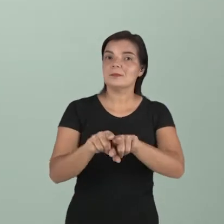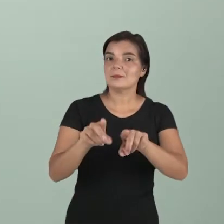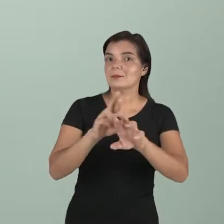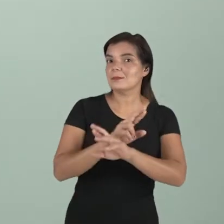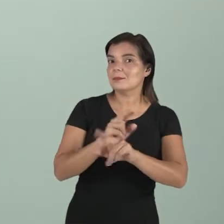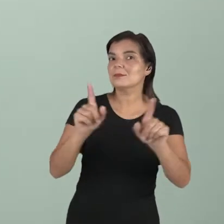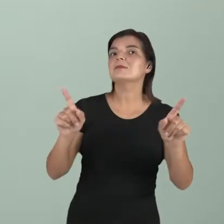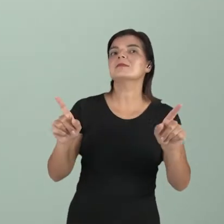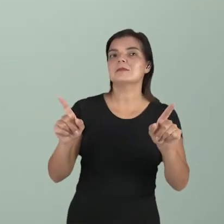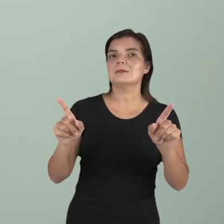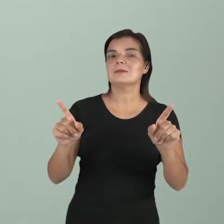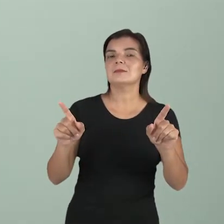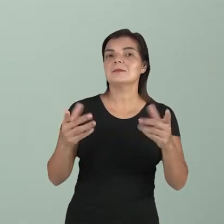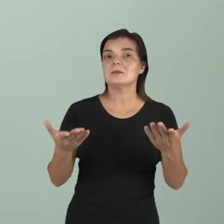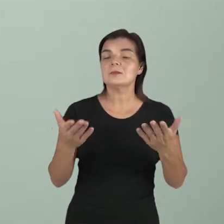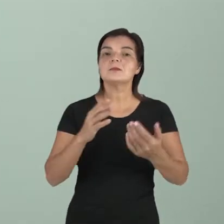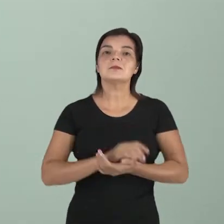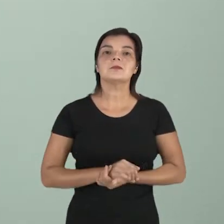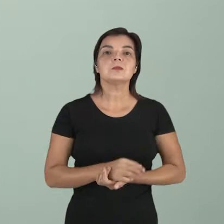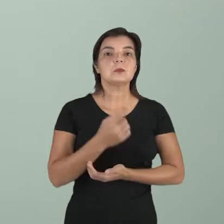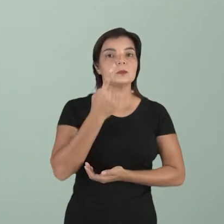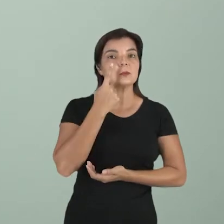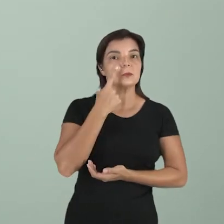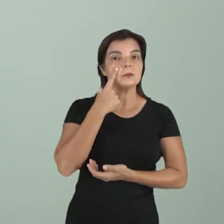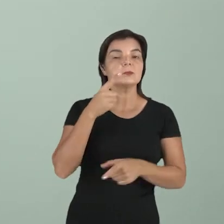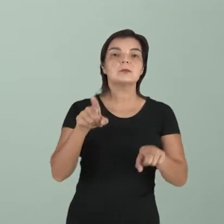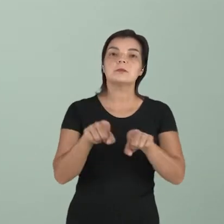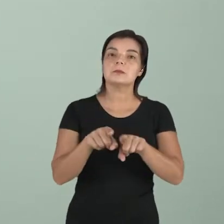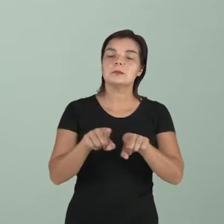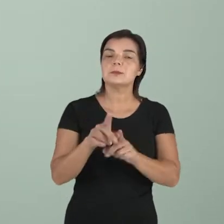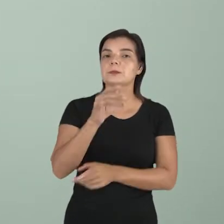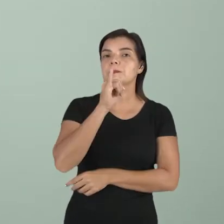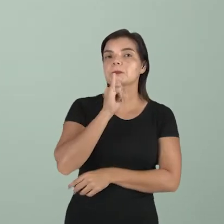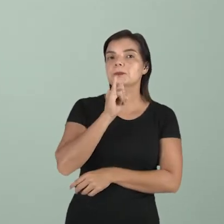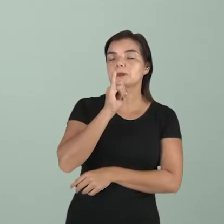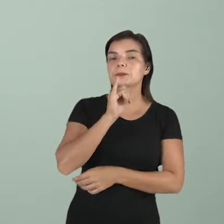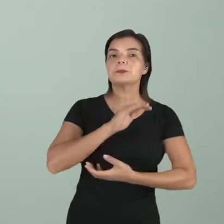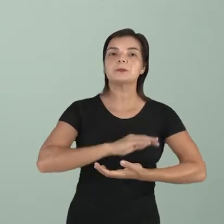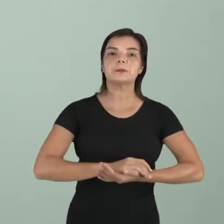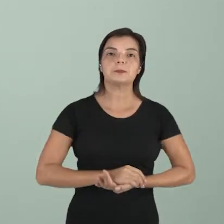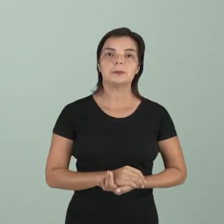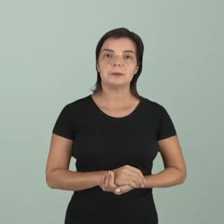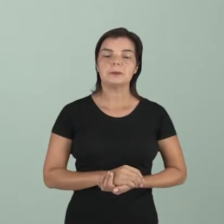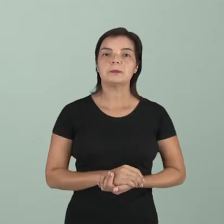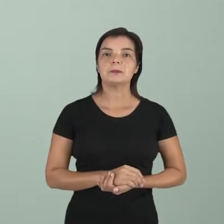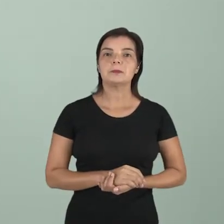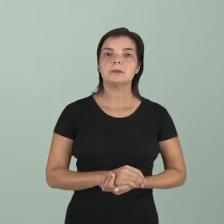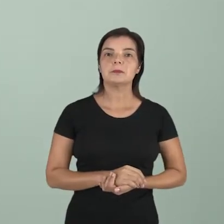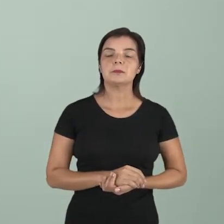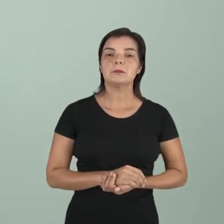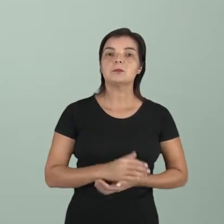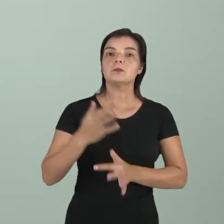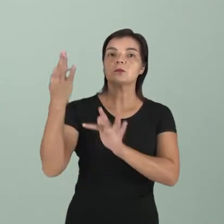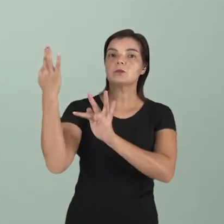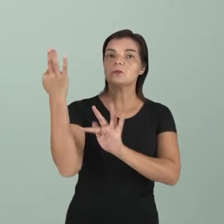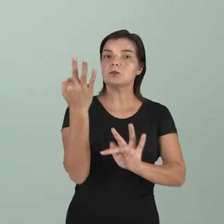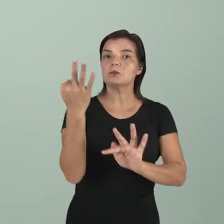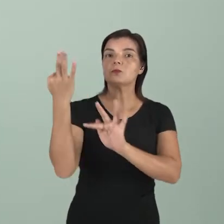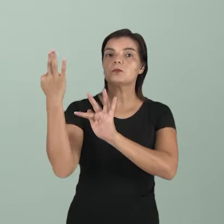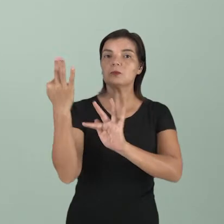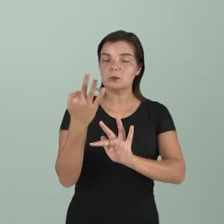que você tem uma história para contar, ou que você tem um certo tipo de maneira de falar. Então,